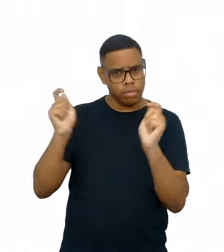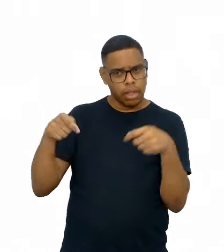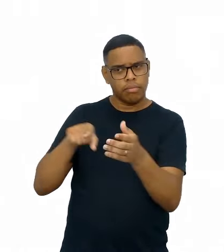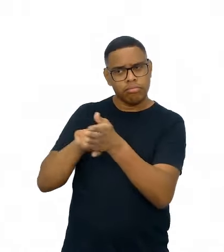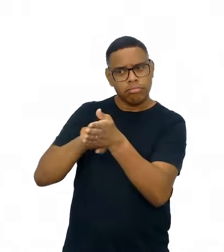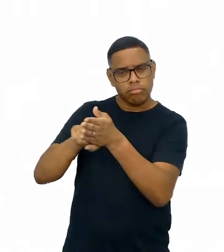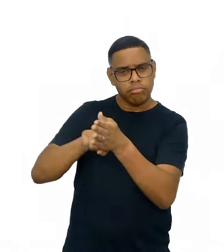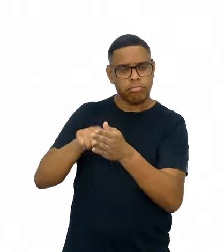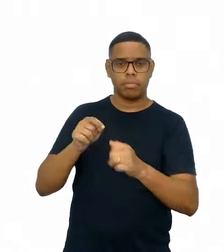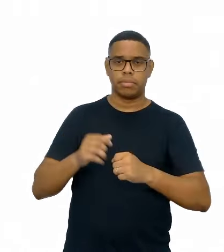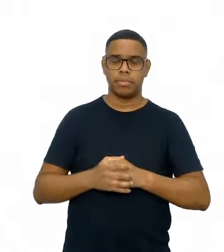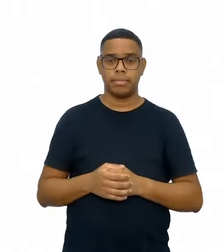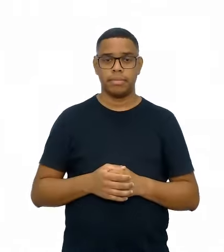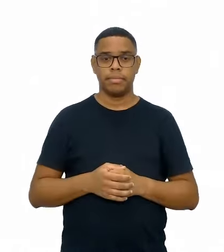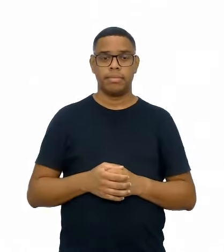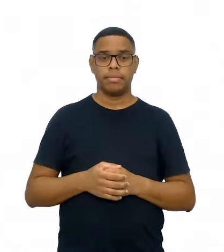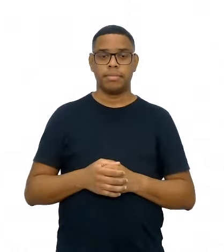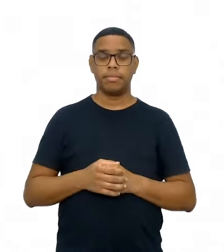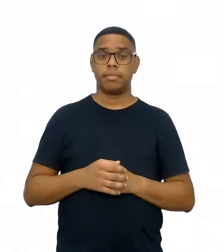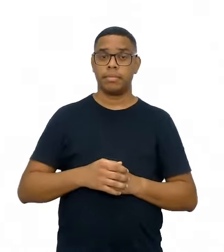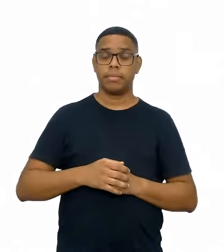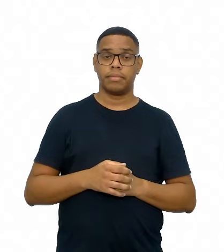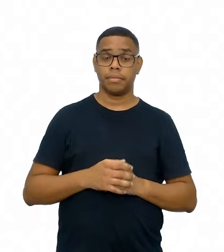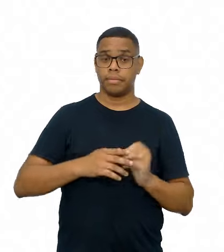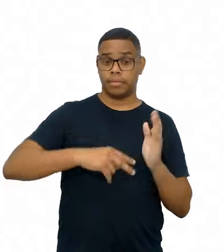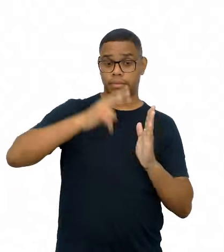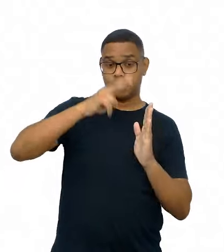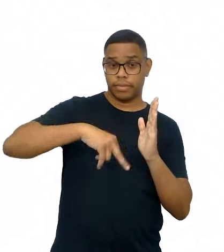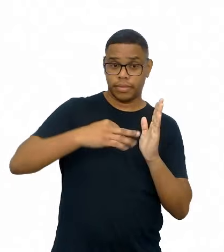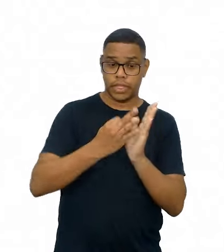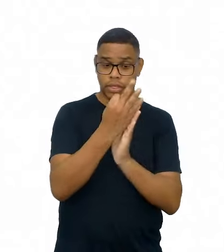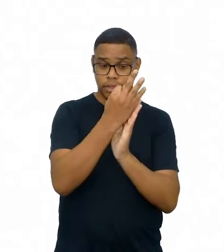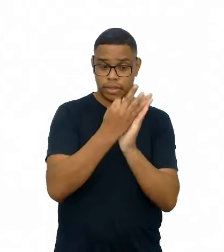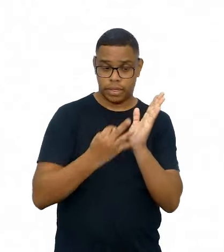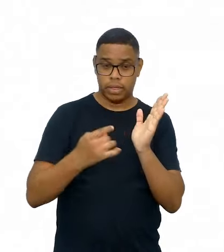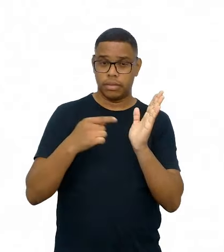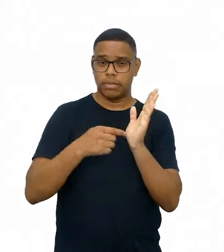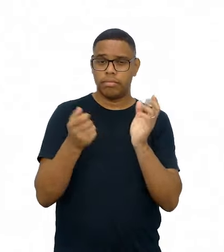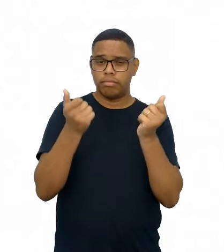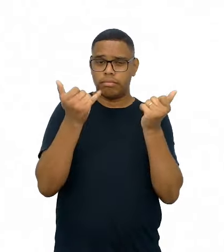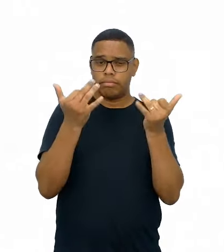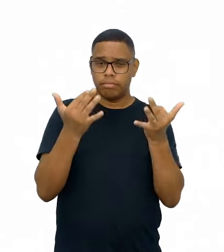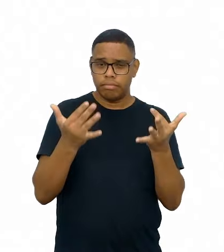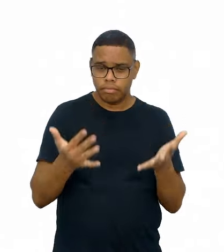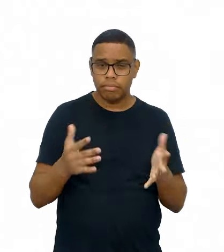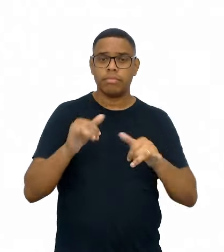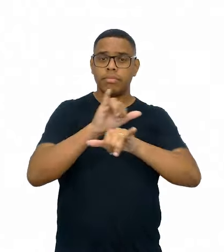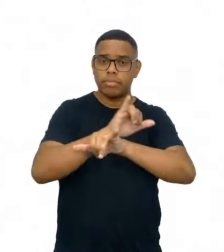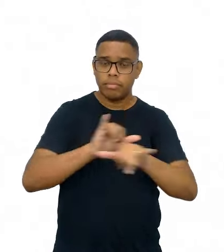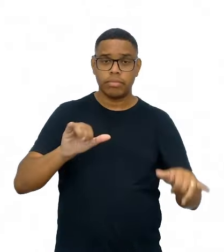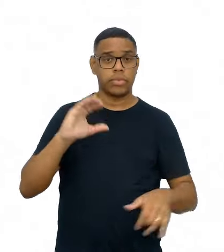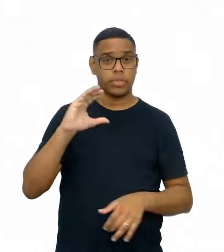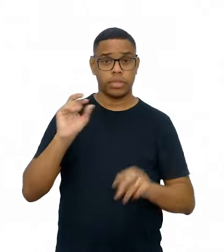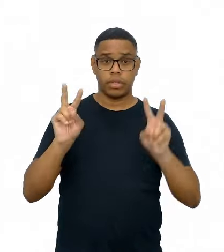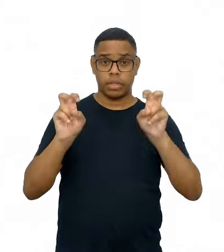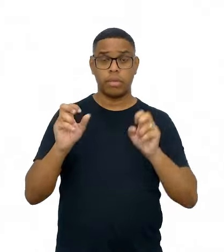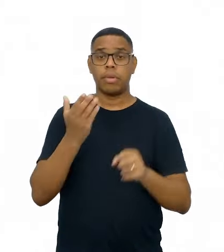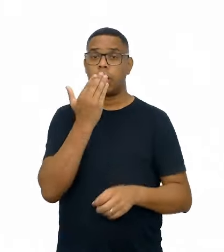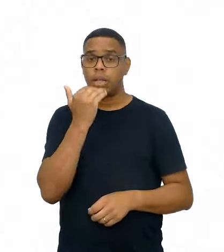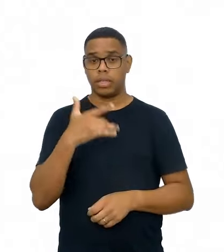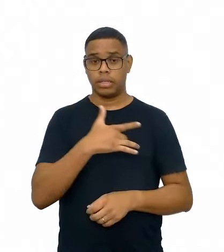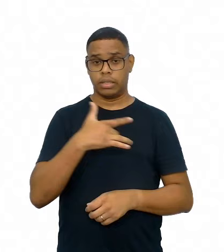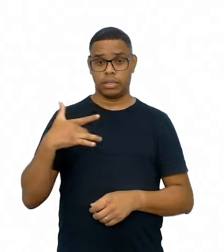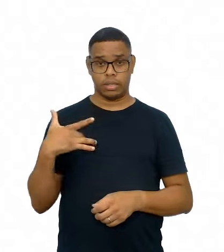divulgação científica sobre alimentação saudável na escola, deve ser feita individualmente pelos estudantes. No entanto,